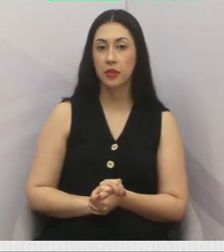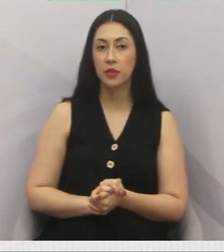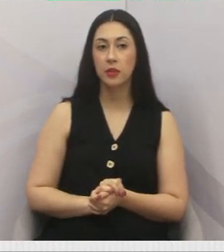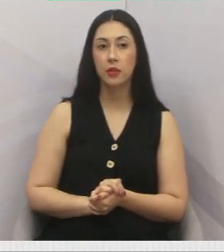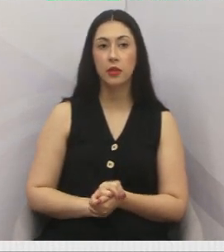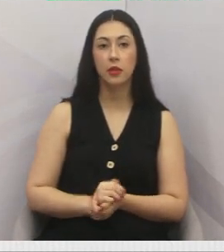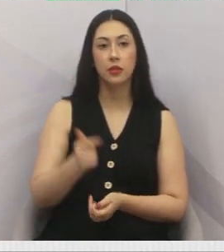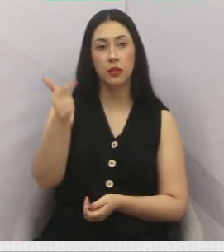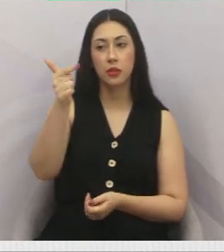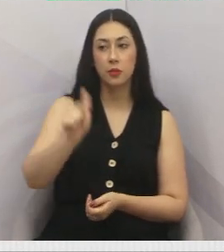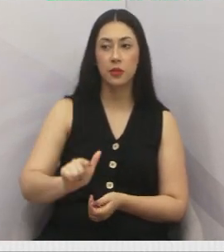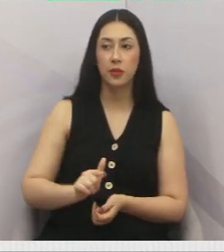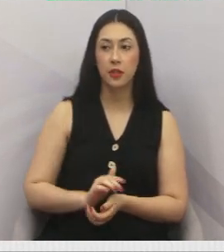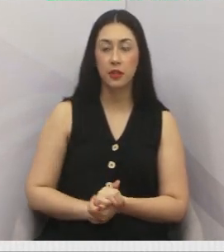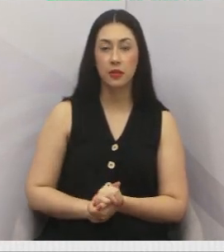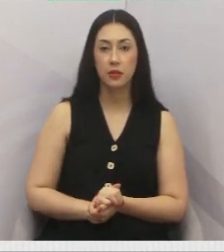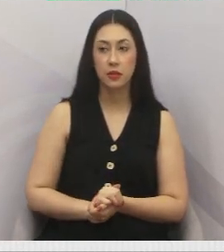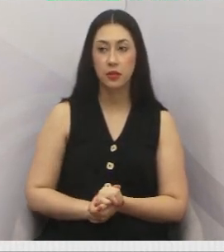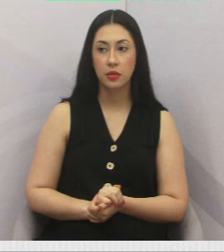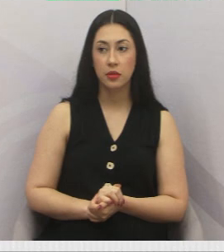Próximo voto.